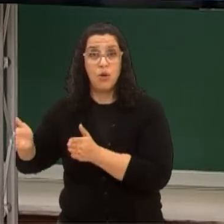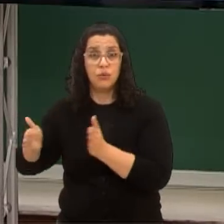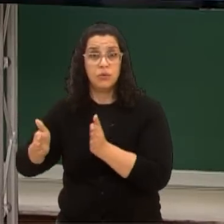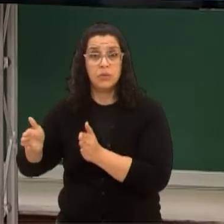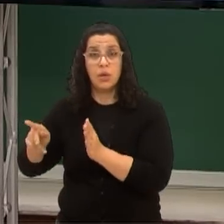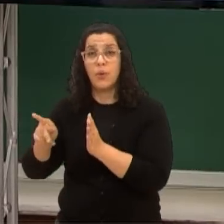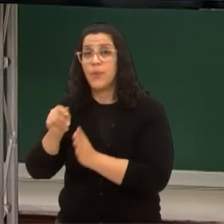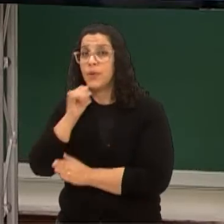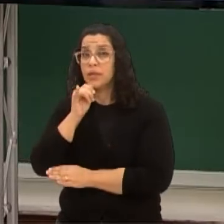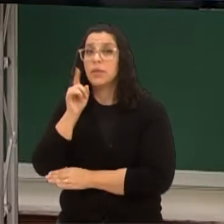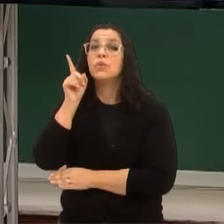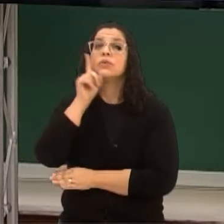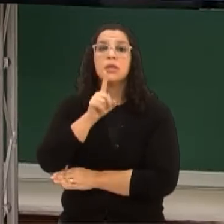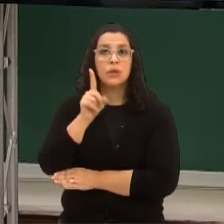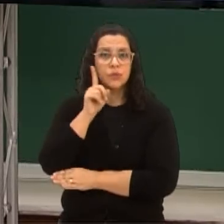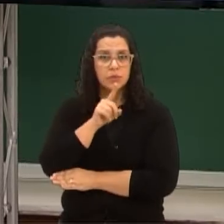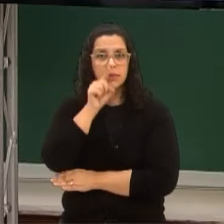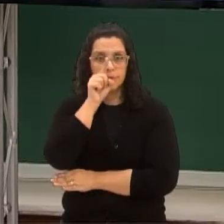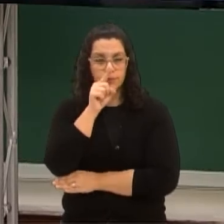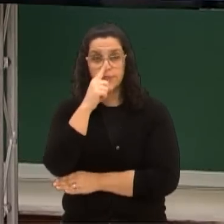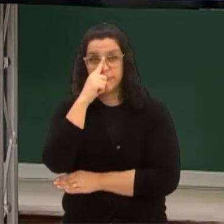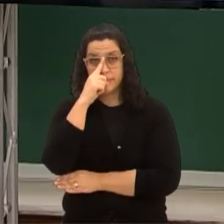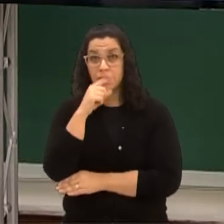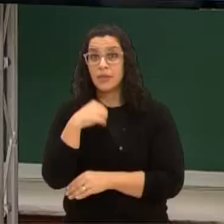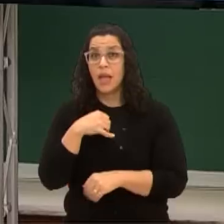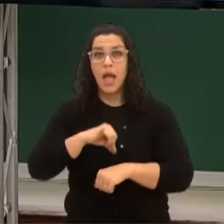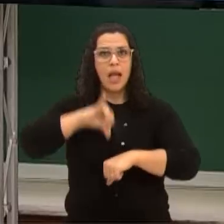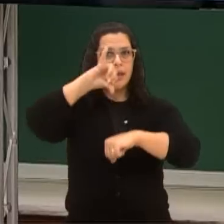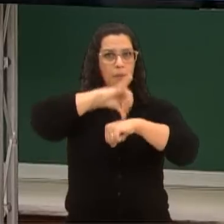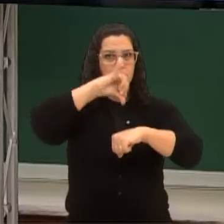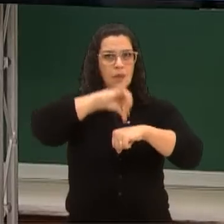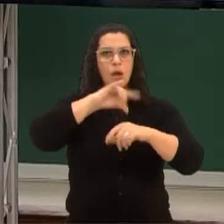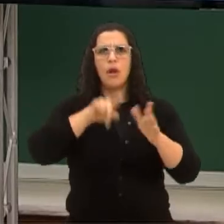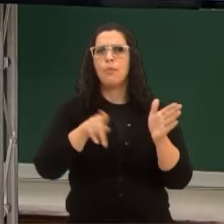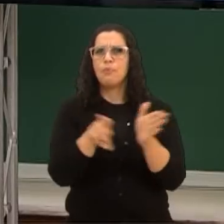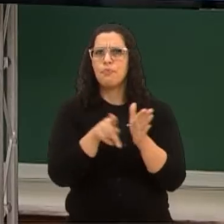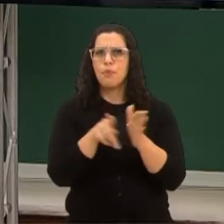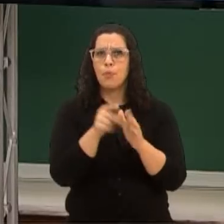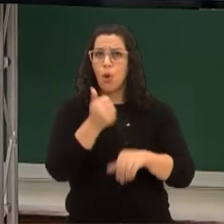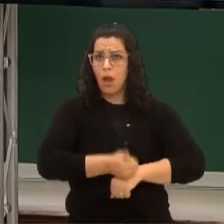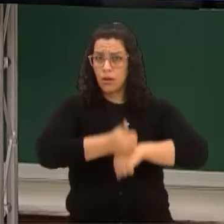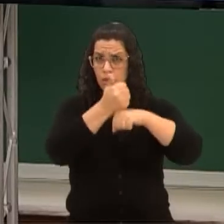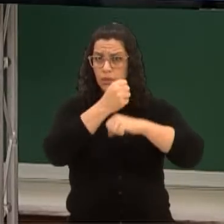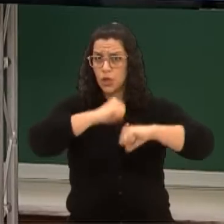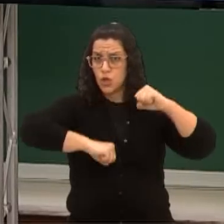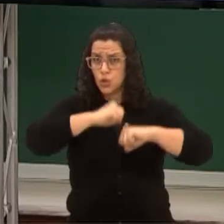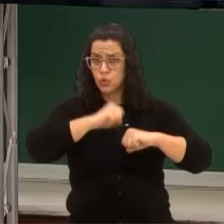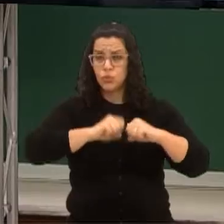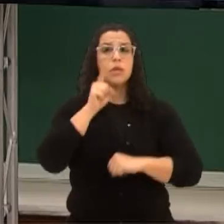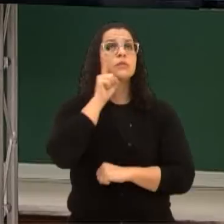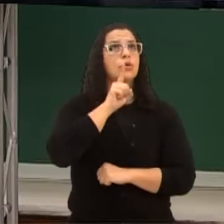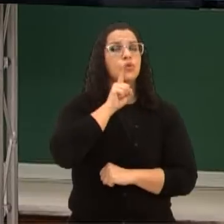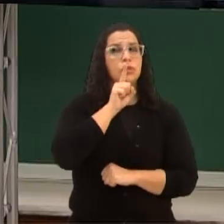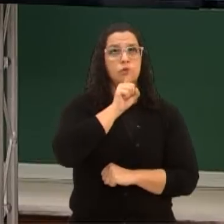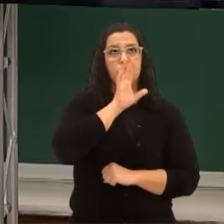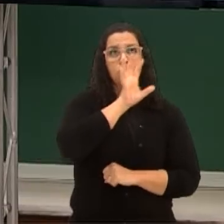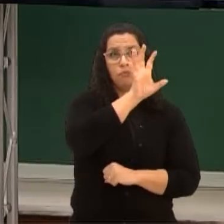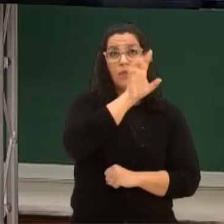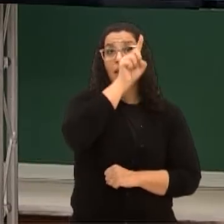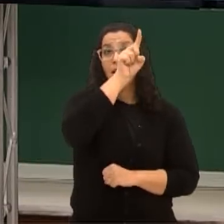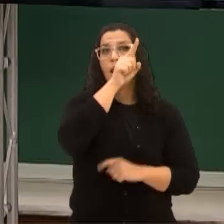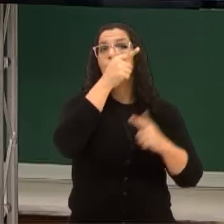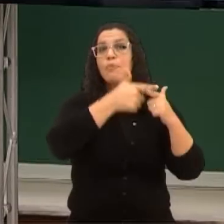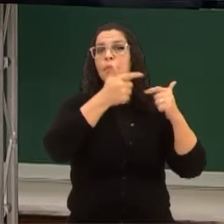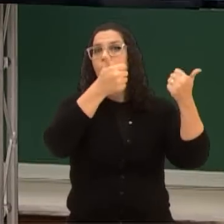por exemplo, dos Estados Unidos, a sede está nos Estados Unidos, e houve lá nos Estados Unidos alguma